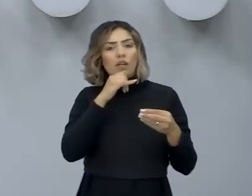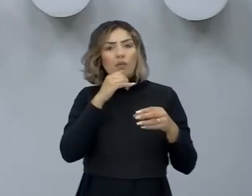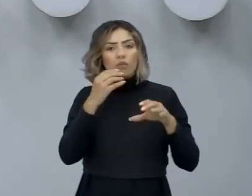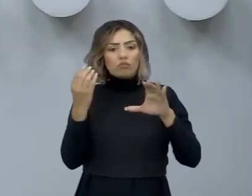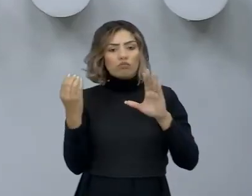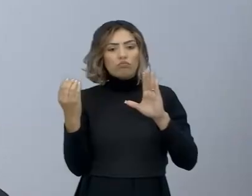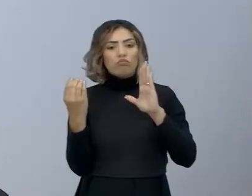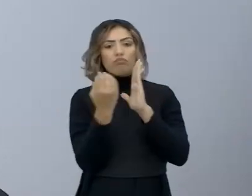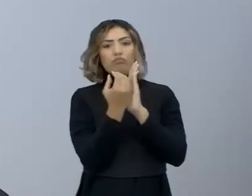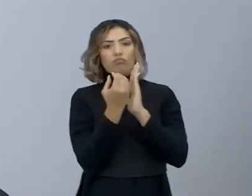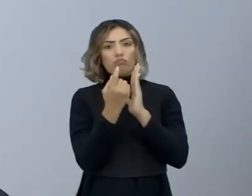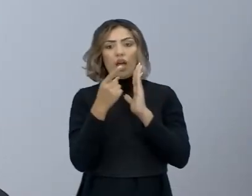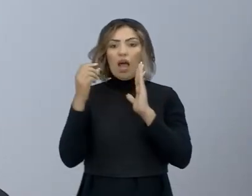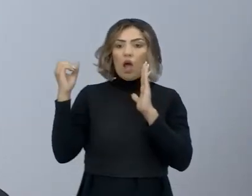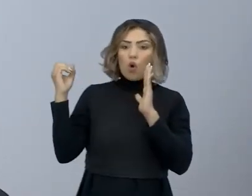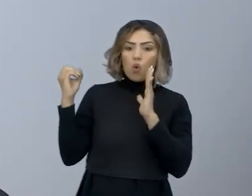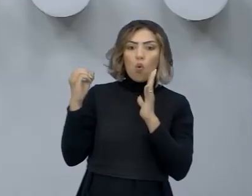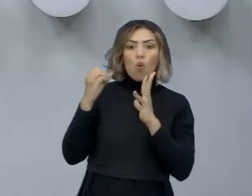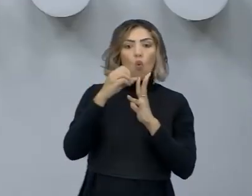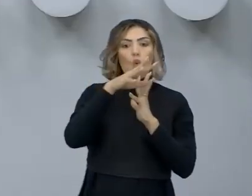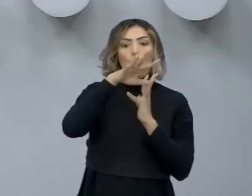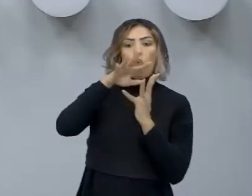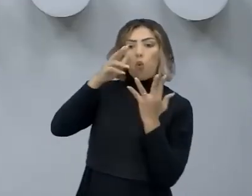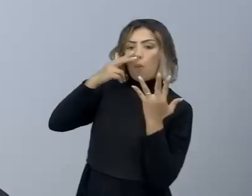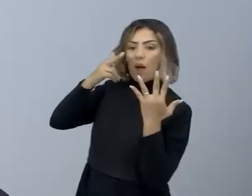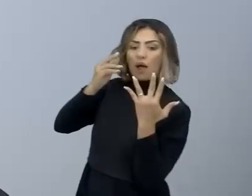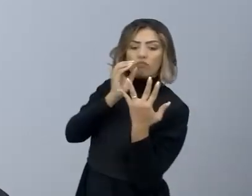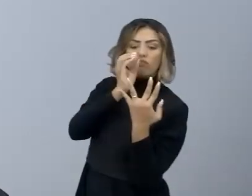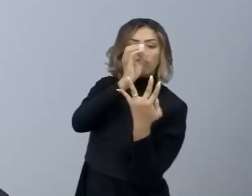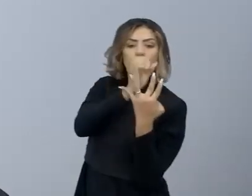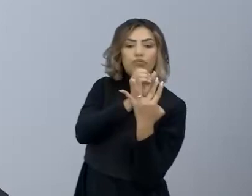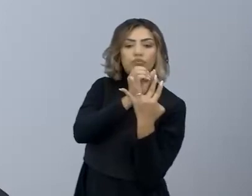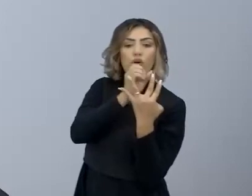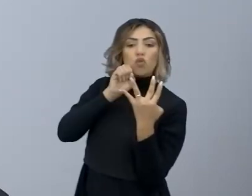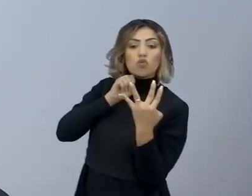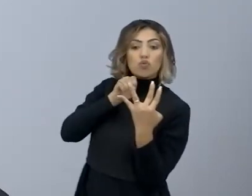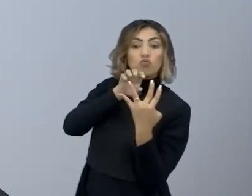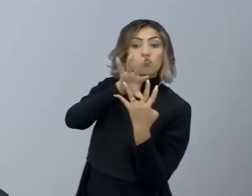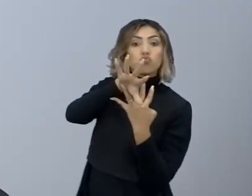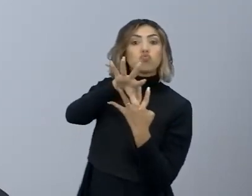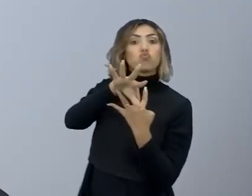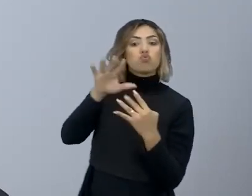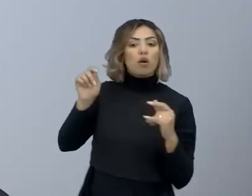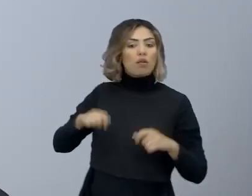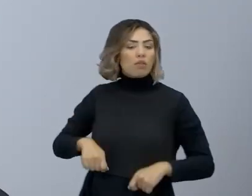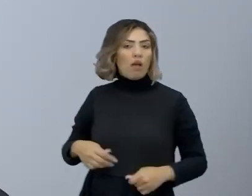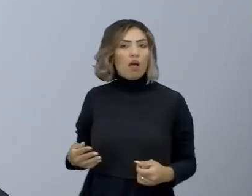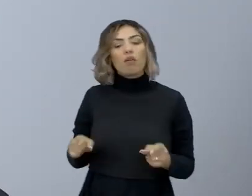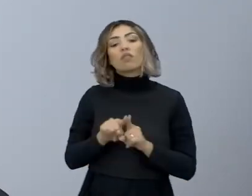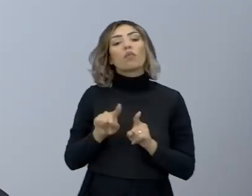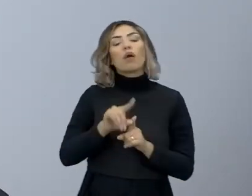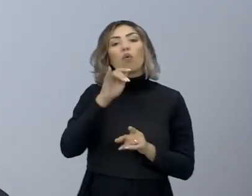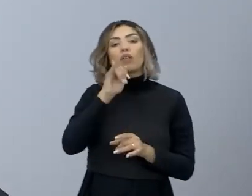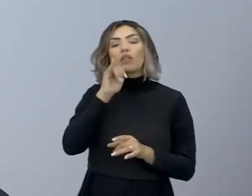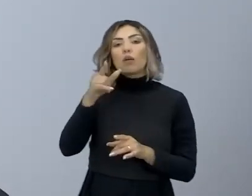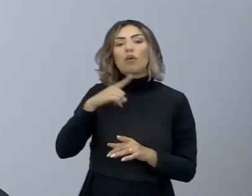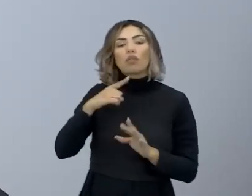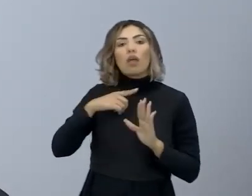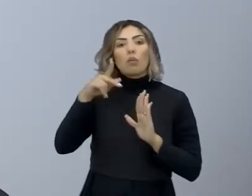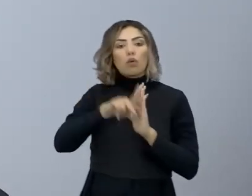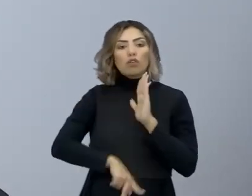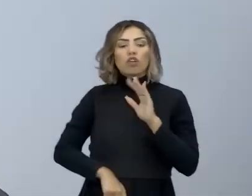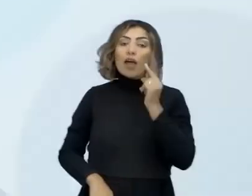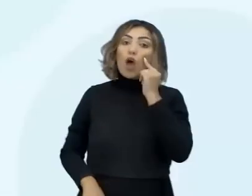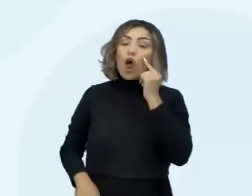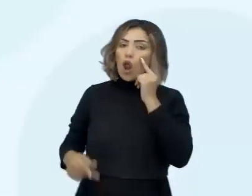exemplo, não é? Exatamente. Para entrar luz não... E se você estava pensando naquele projeto que eu tinha trazido lá também, do litro de luz, olha, coloca na tela aí, por